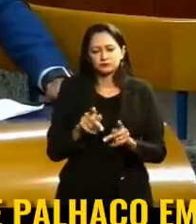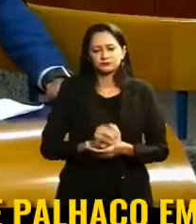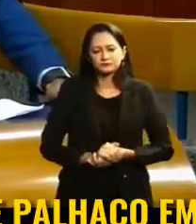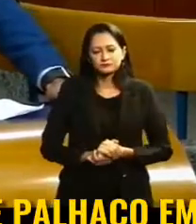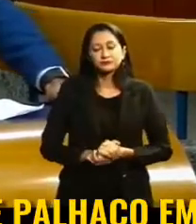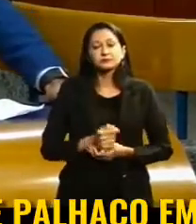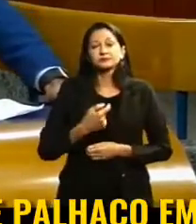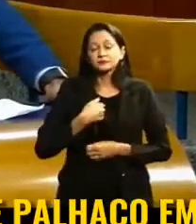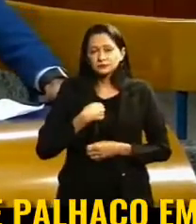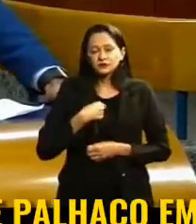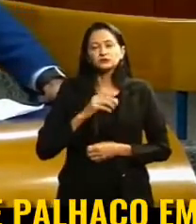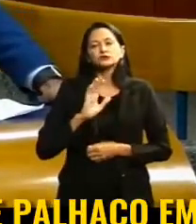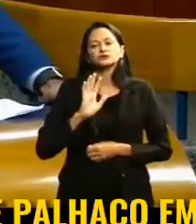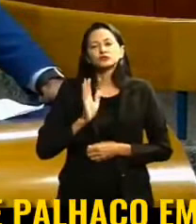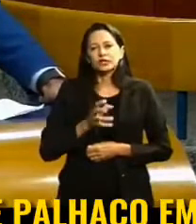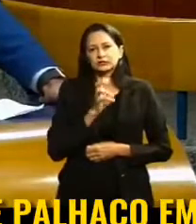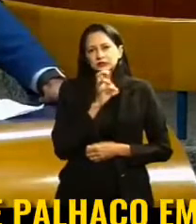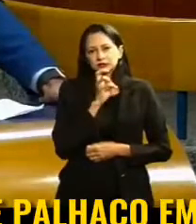há 5 anos,